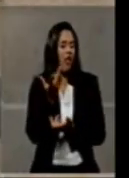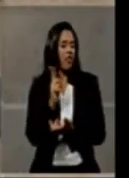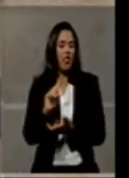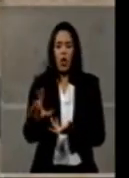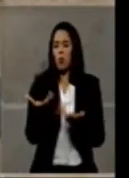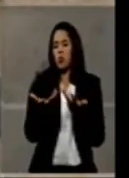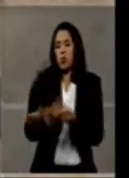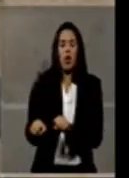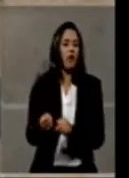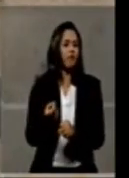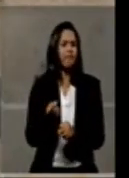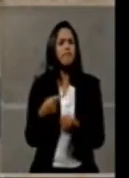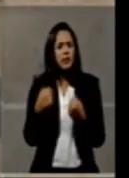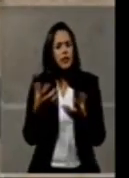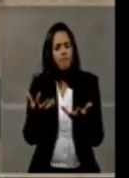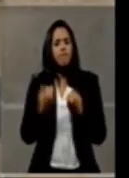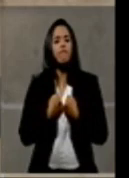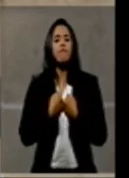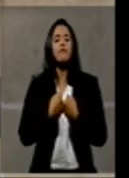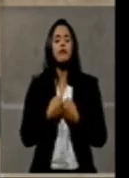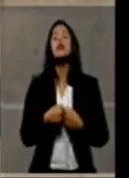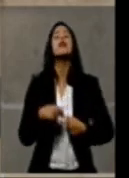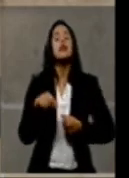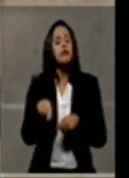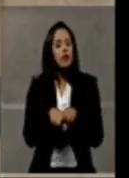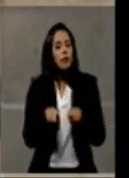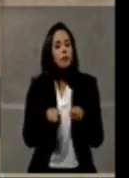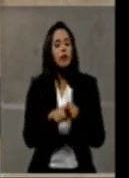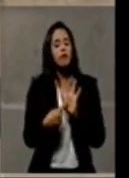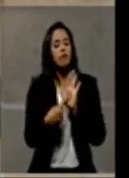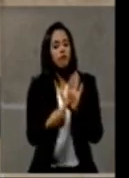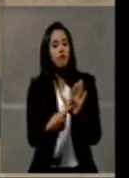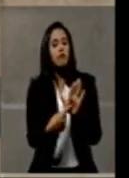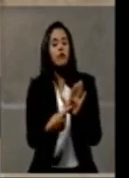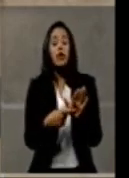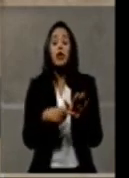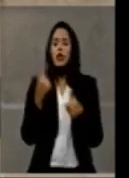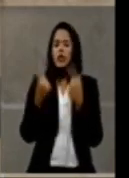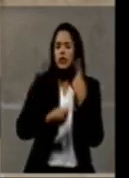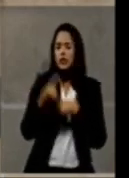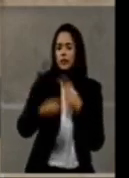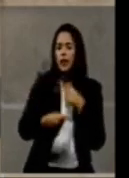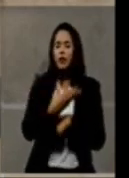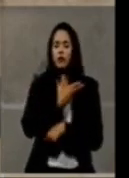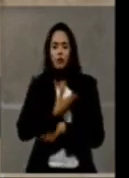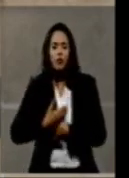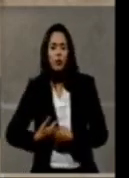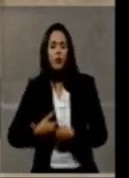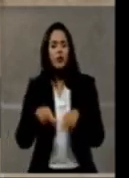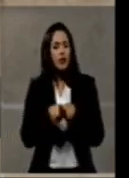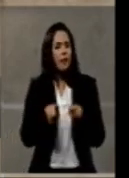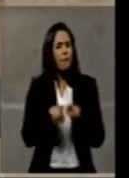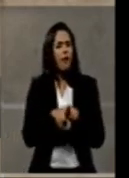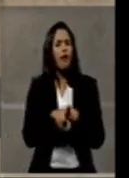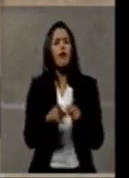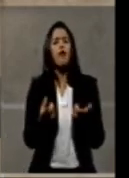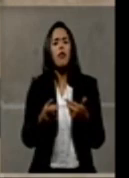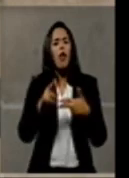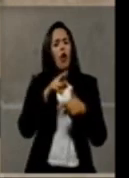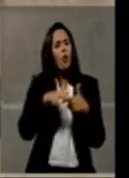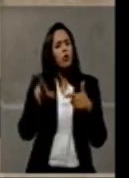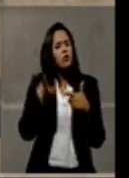circunstâncias expulso de maneira inevitável ao debate público e as consequências daí